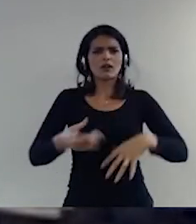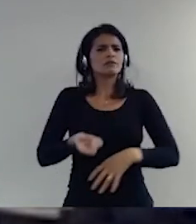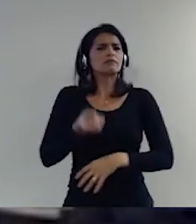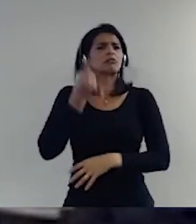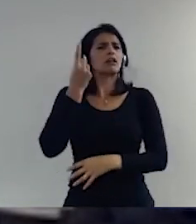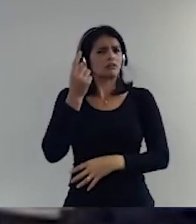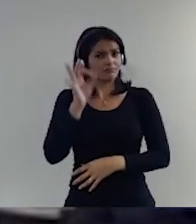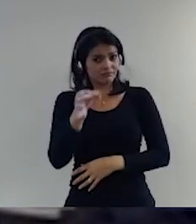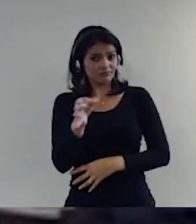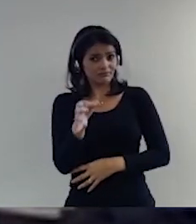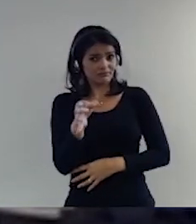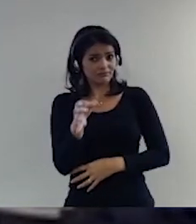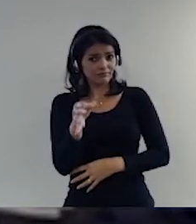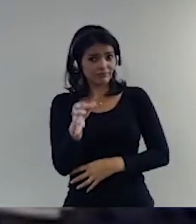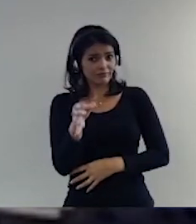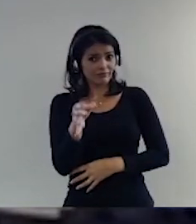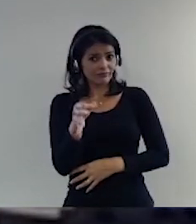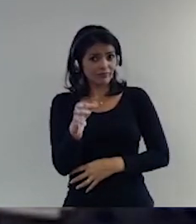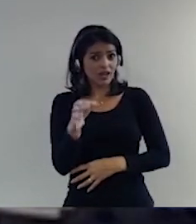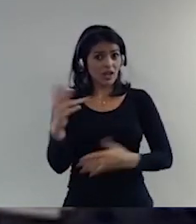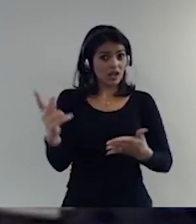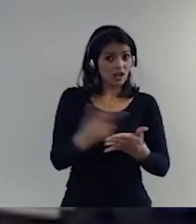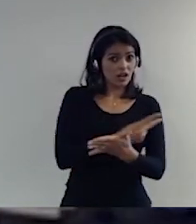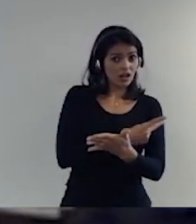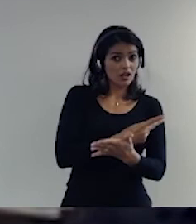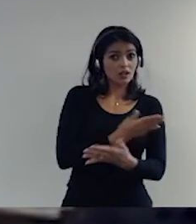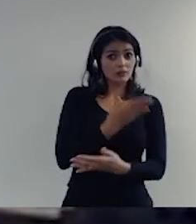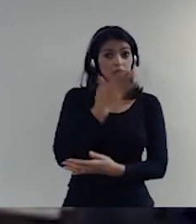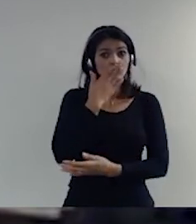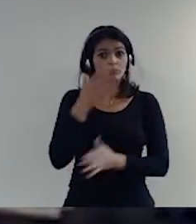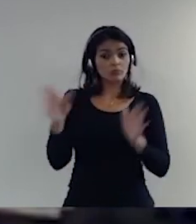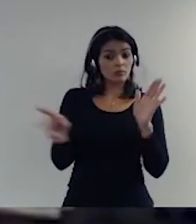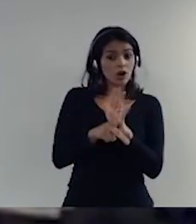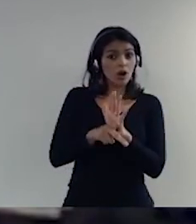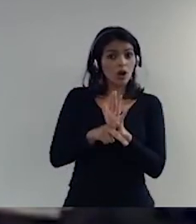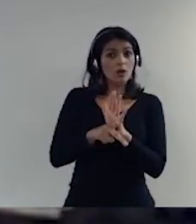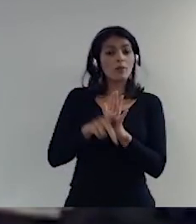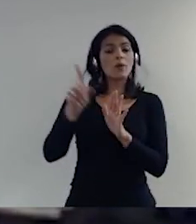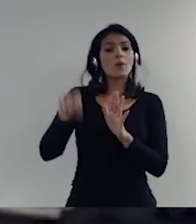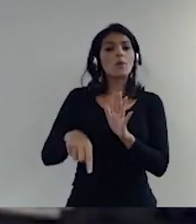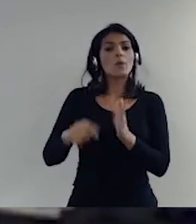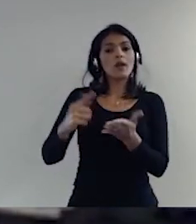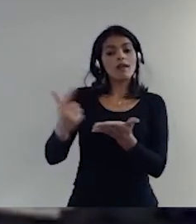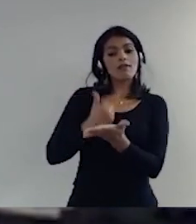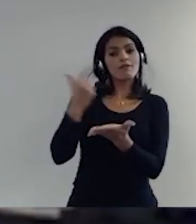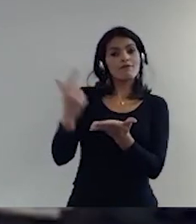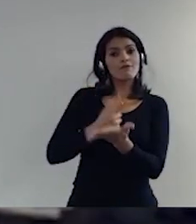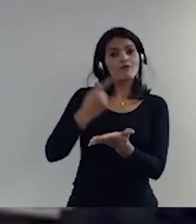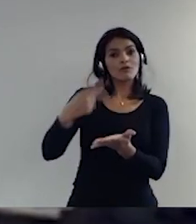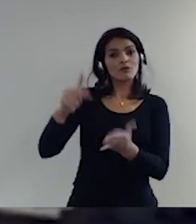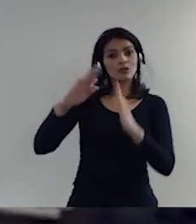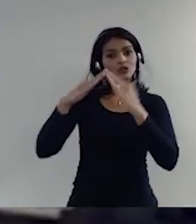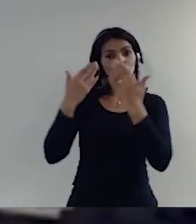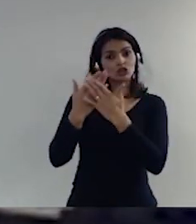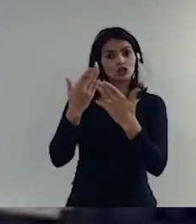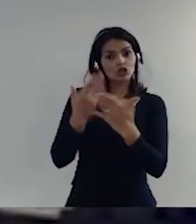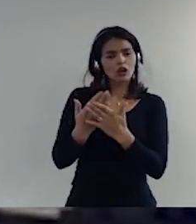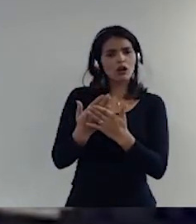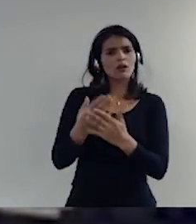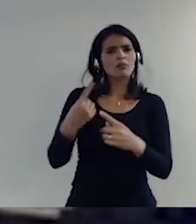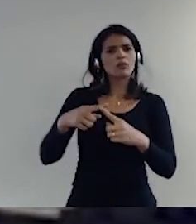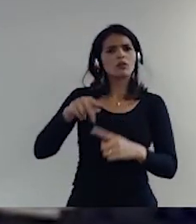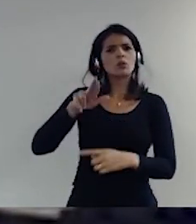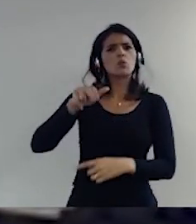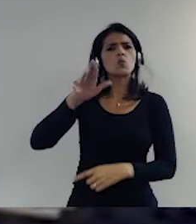é? E ela é tipicamente configurada nos livros de escola, porque nós nunca imaginámos que